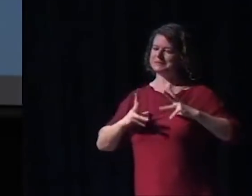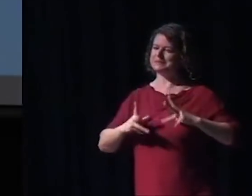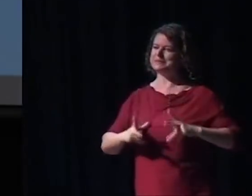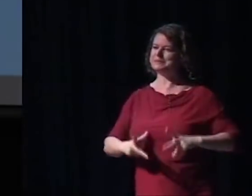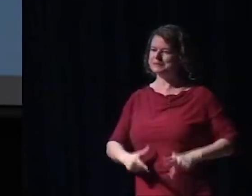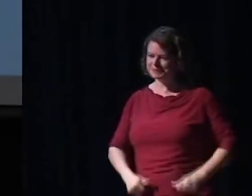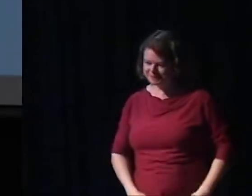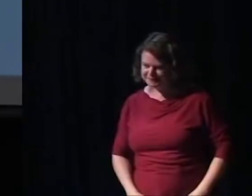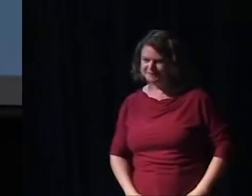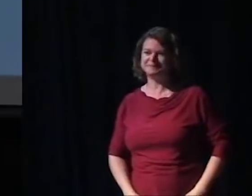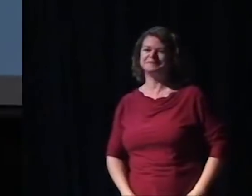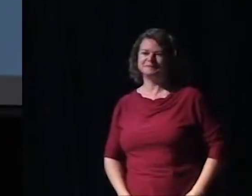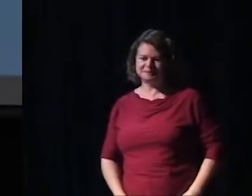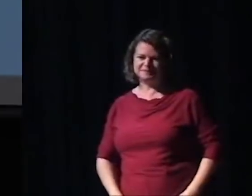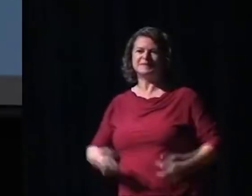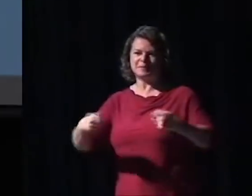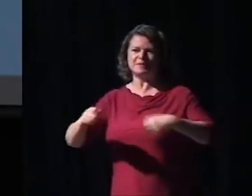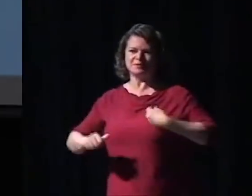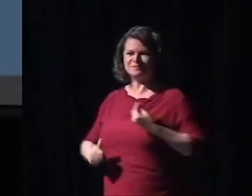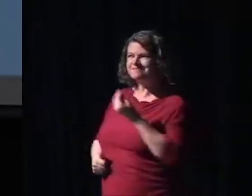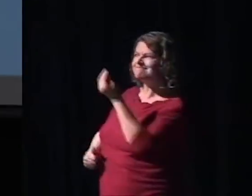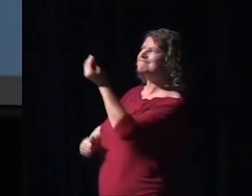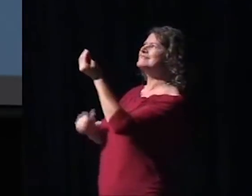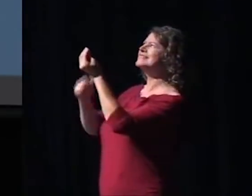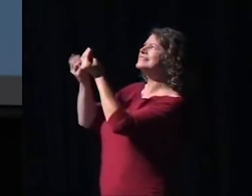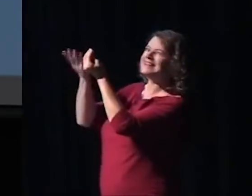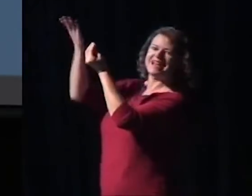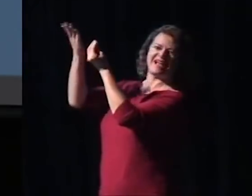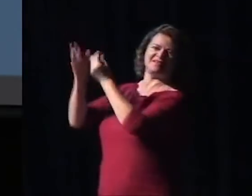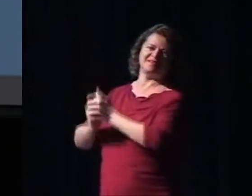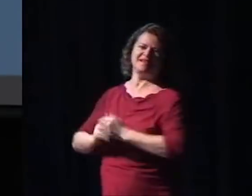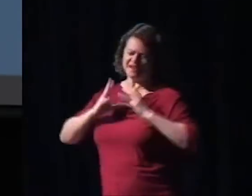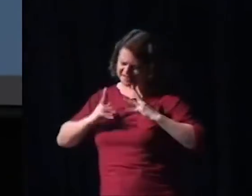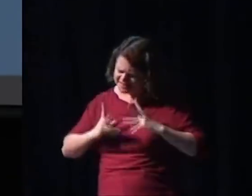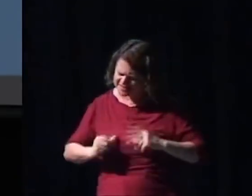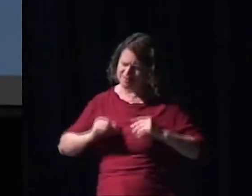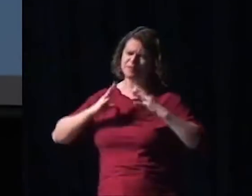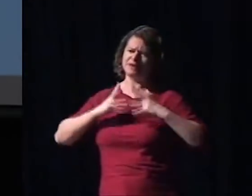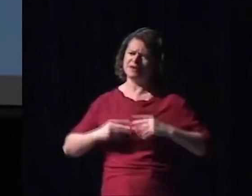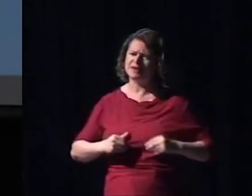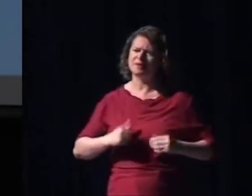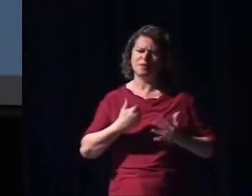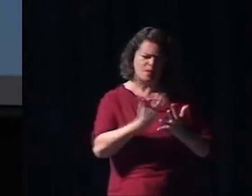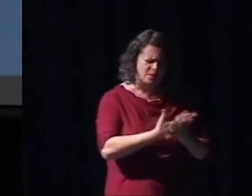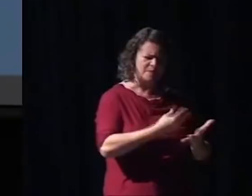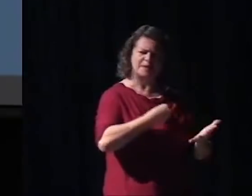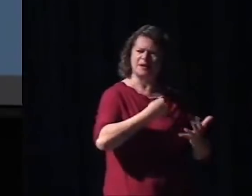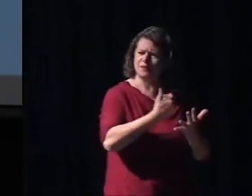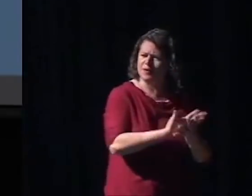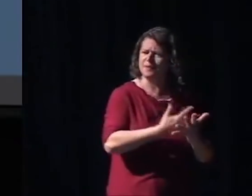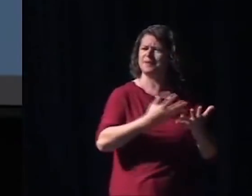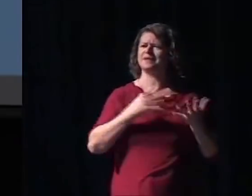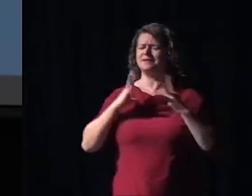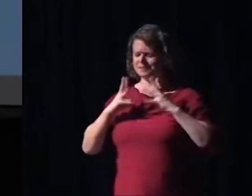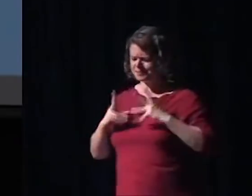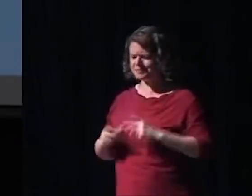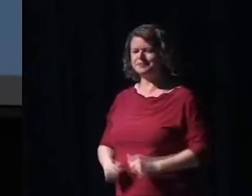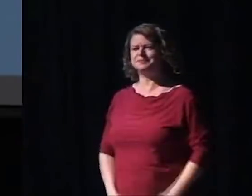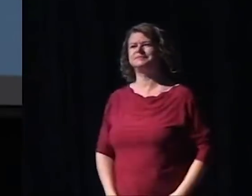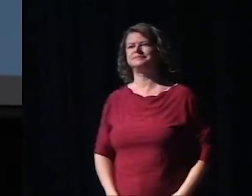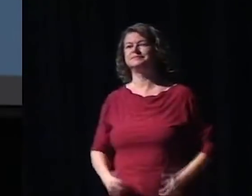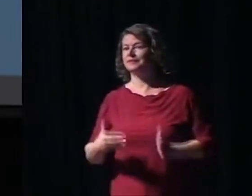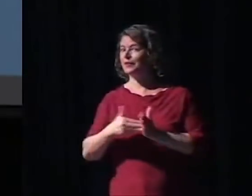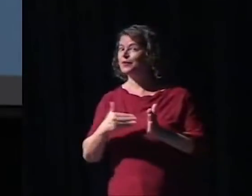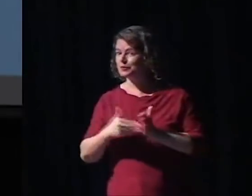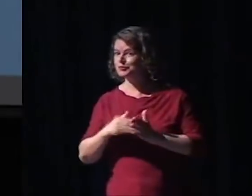gente, da nossa campanha de consagração. Semana que vem, pastor Freitas, Felipe Freitas, vem aqui sábado e domingo